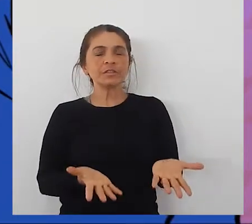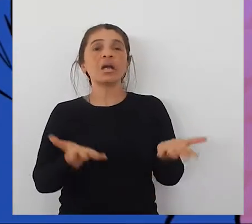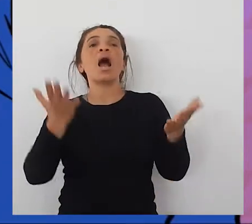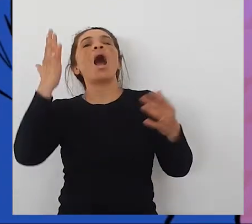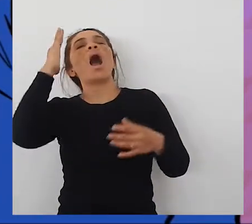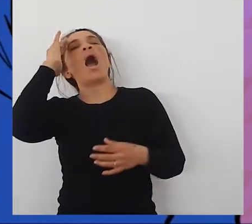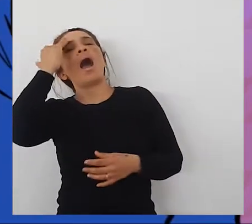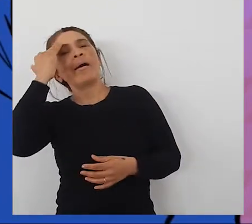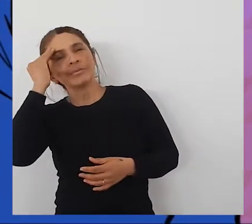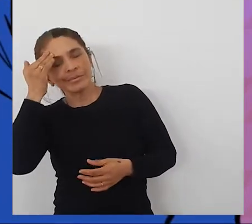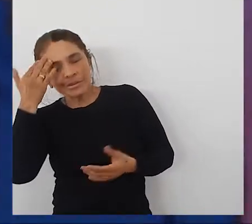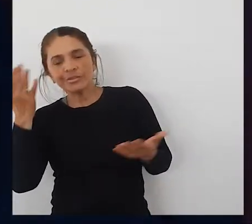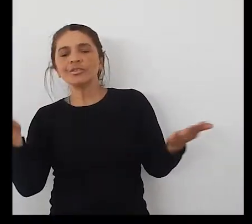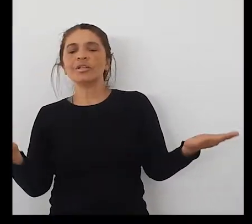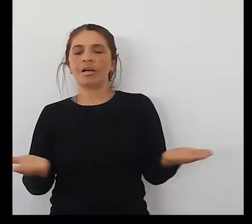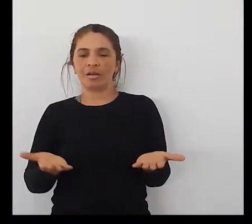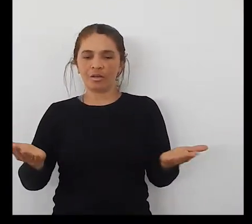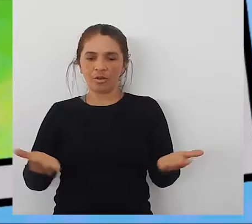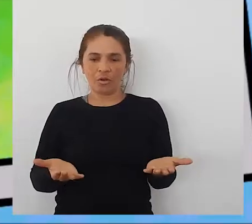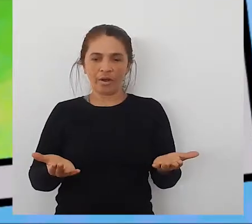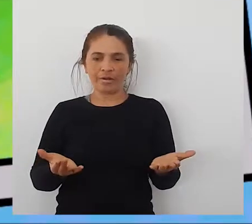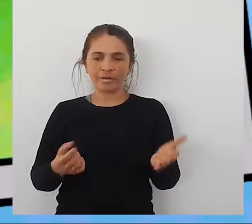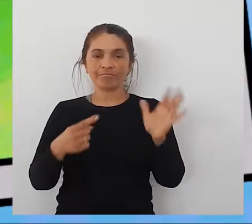Ah, entendi agora.